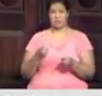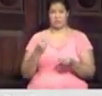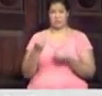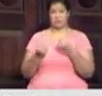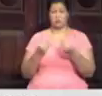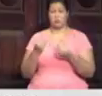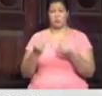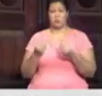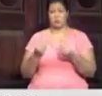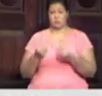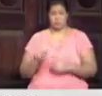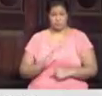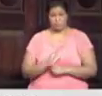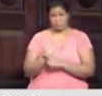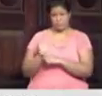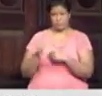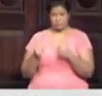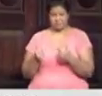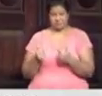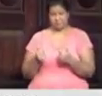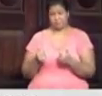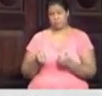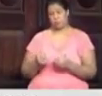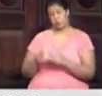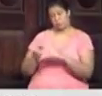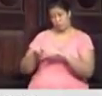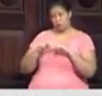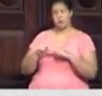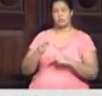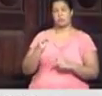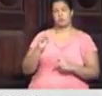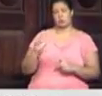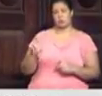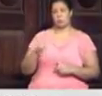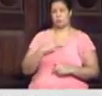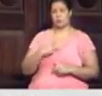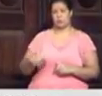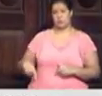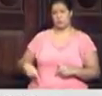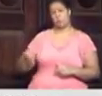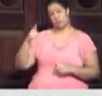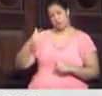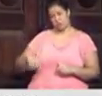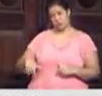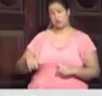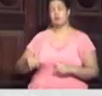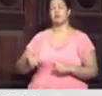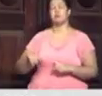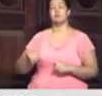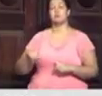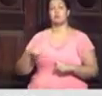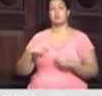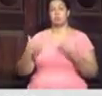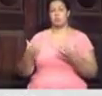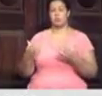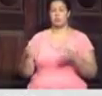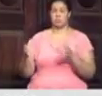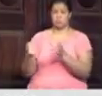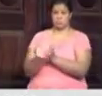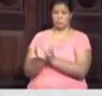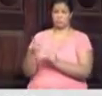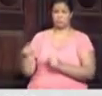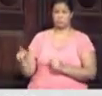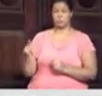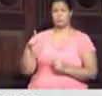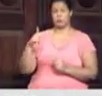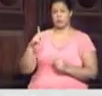a nós, cariocas e fluminenses. Por isso, senhor presidente, mais uma vez reiterar minha posição e dizer que a bancada do PSDB votou unida